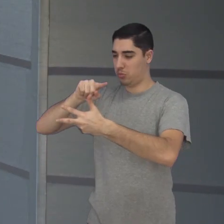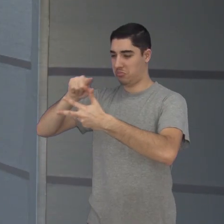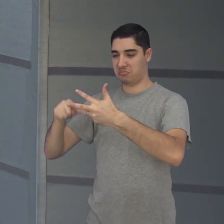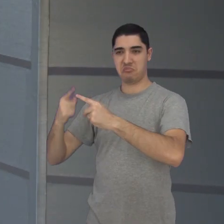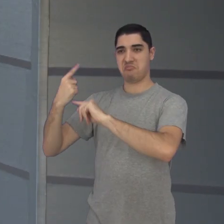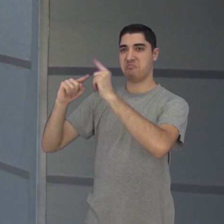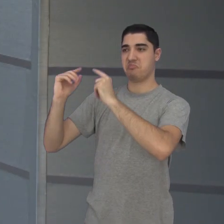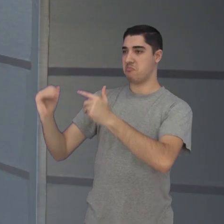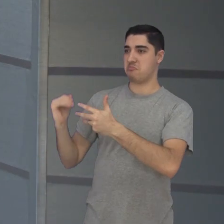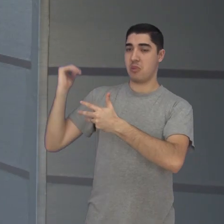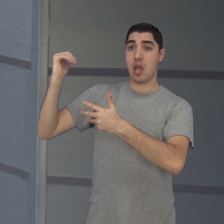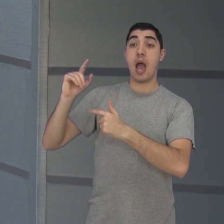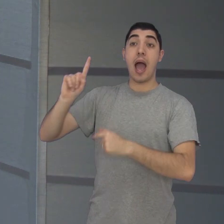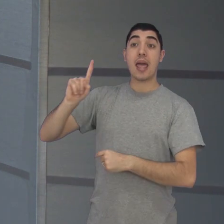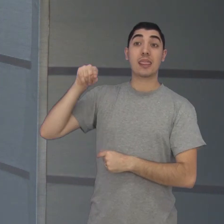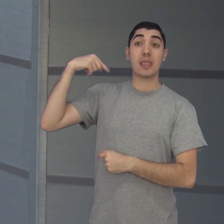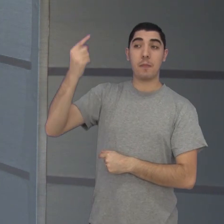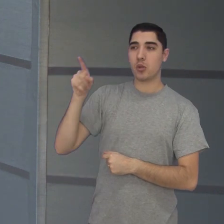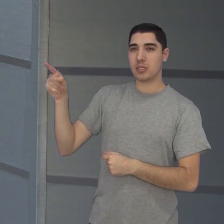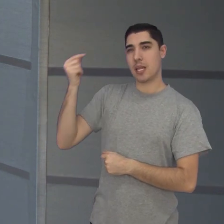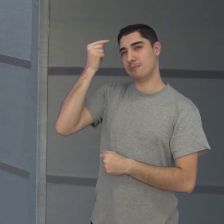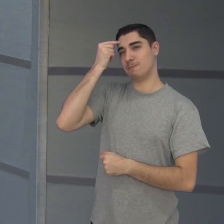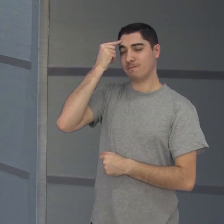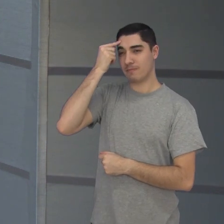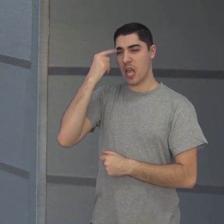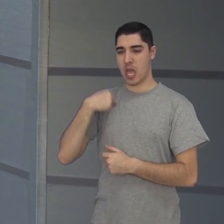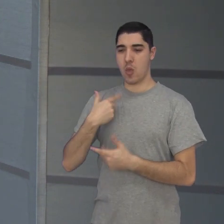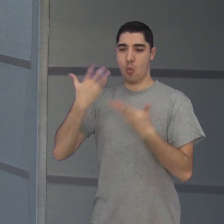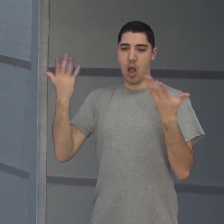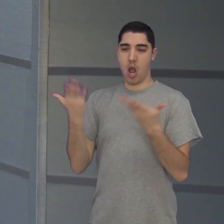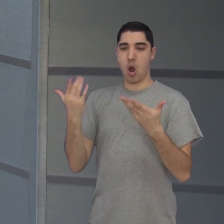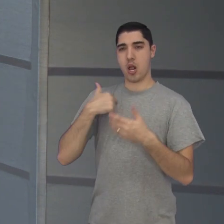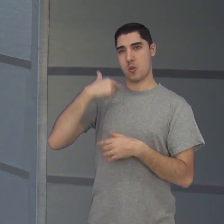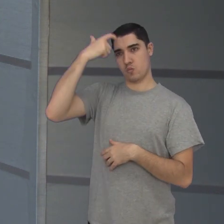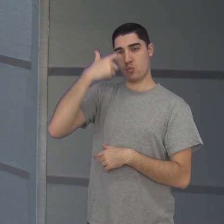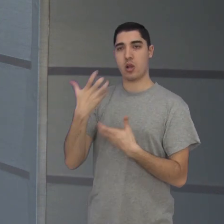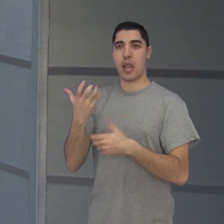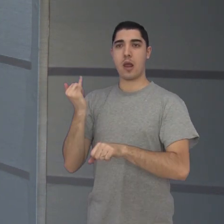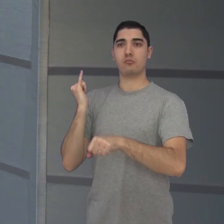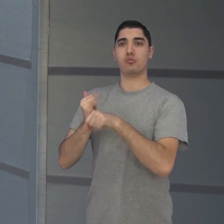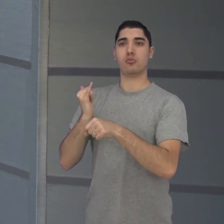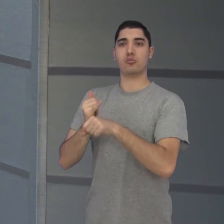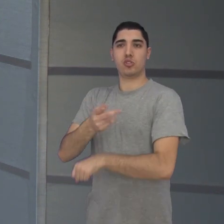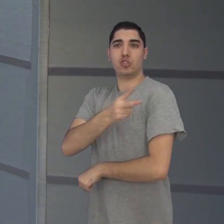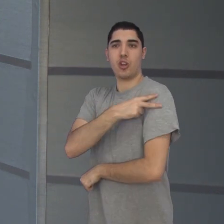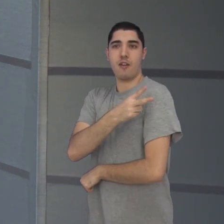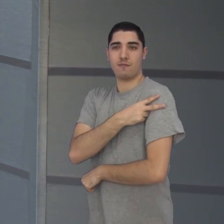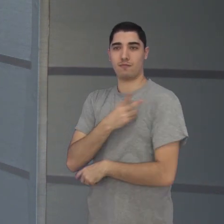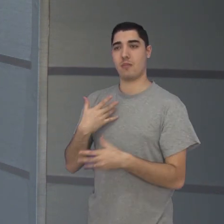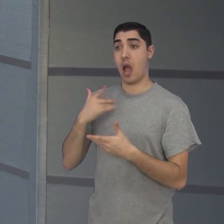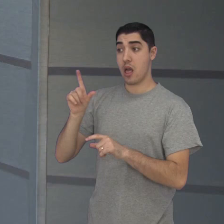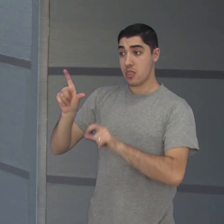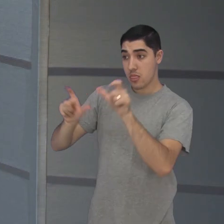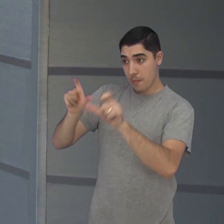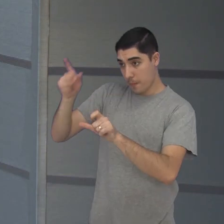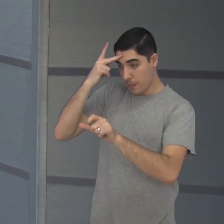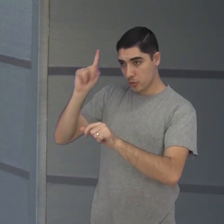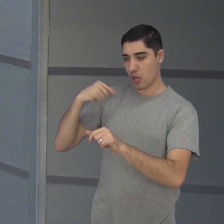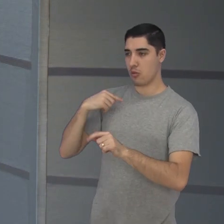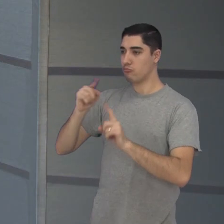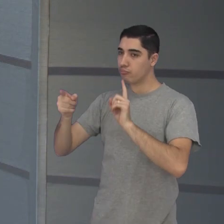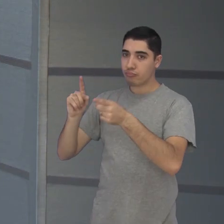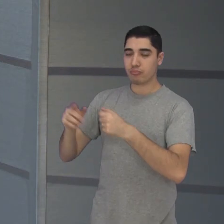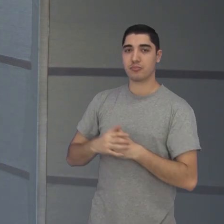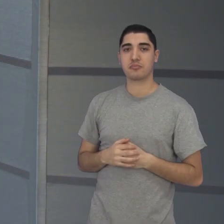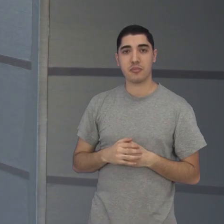começo aprendendo, até que chegou um ponto, falou, não, agora eu tenho que ser meu patrão, as produções são as minhas, então... A partir daqui eu caminho sozinho. Eu caminho sozinho e